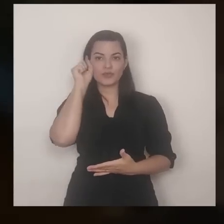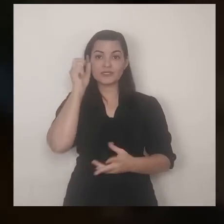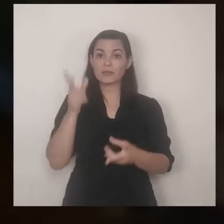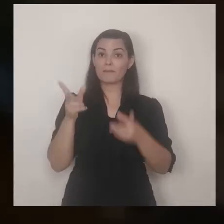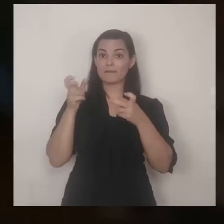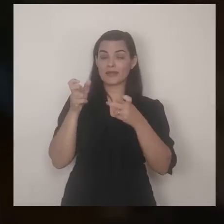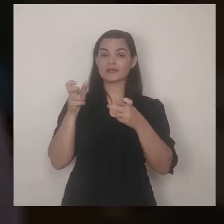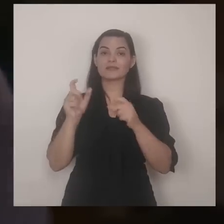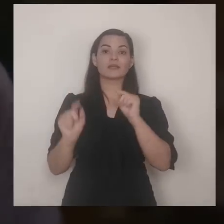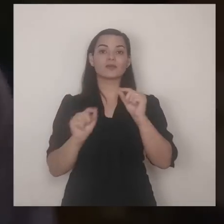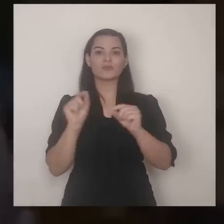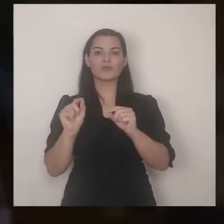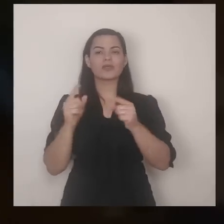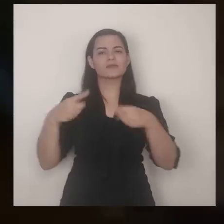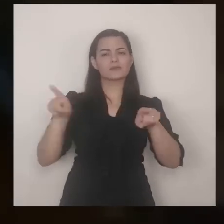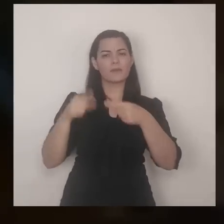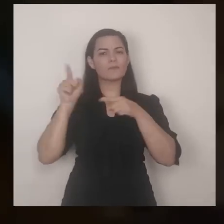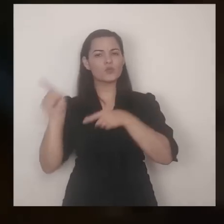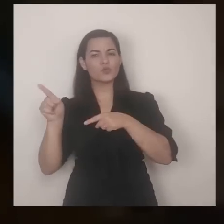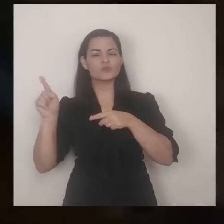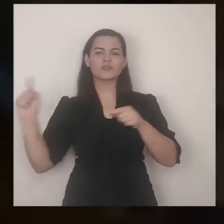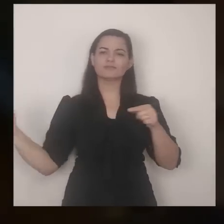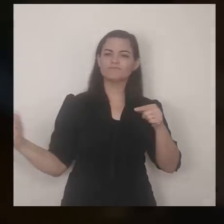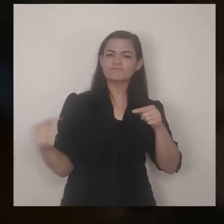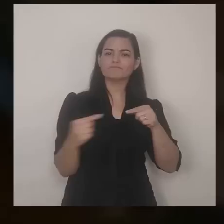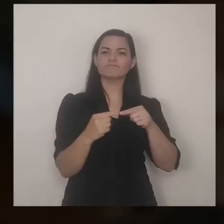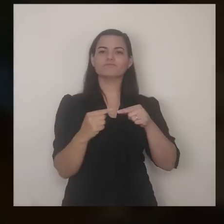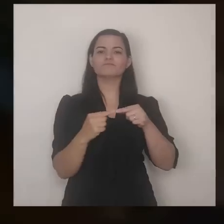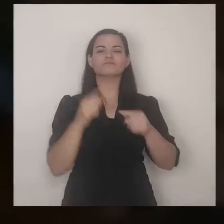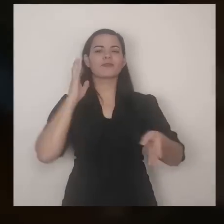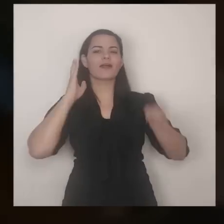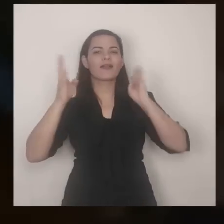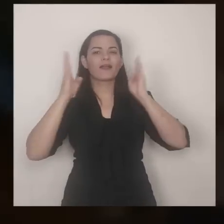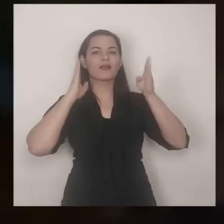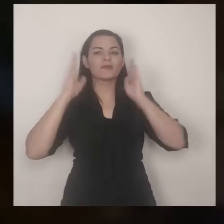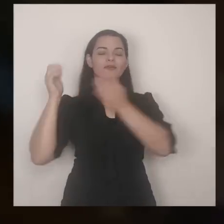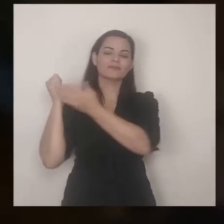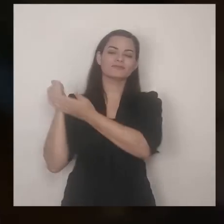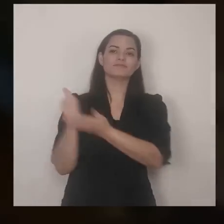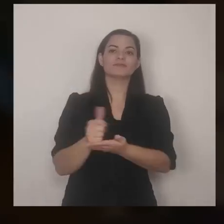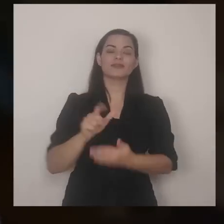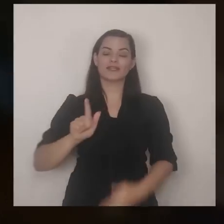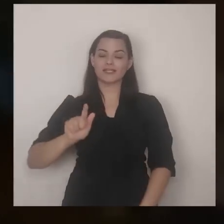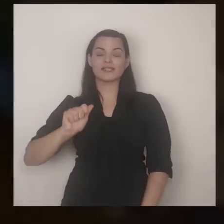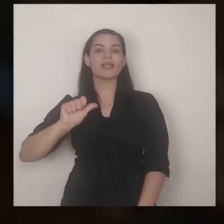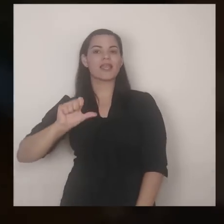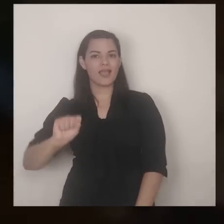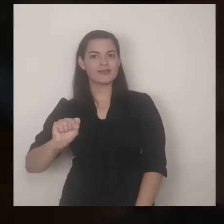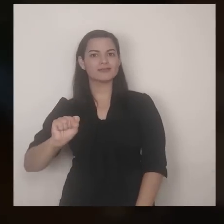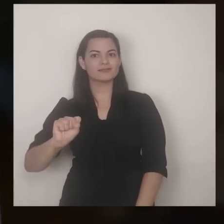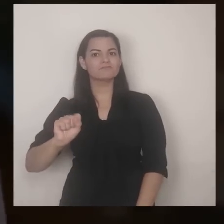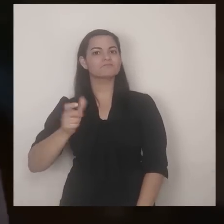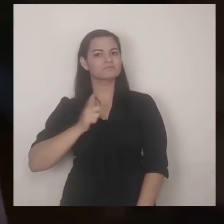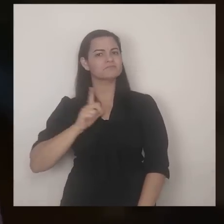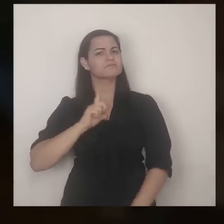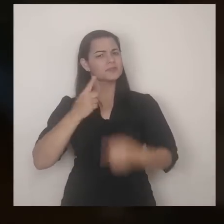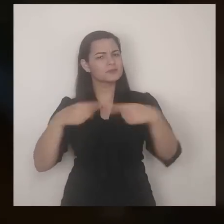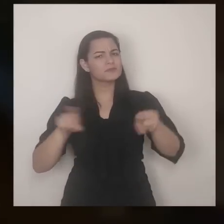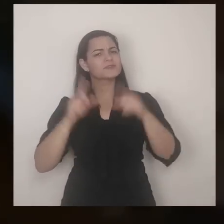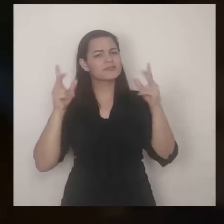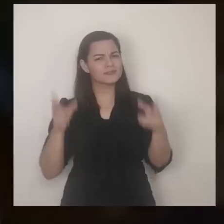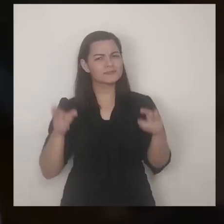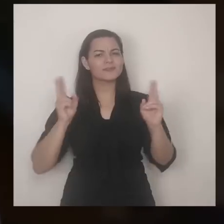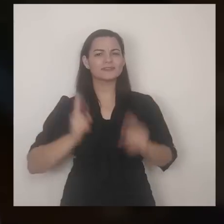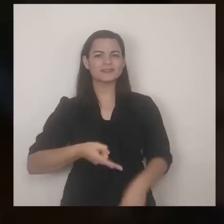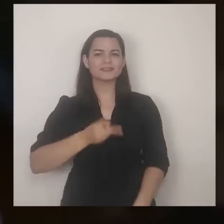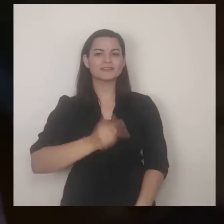Acertou! Só de ouvirmos esse pedacinho de música já remetemos ao caminhão de gás, né? Não é muito interessante? Também podemos